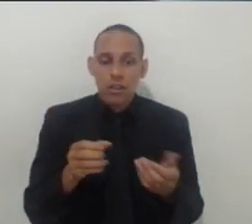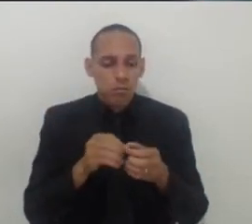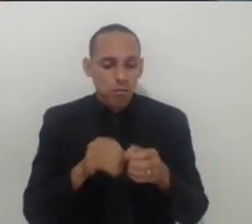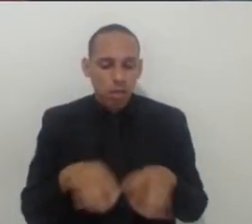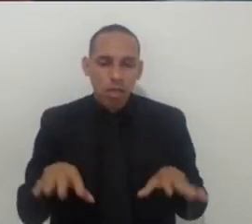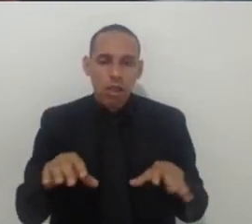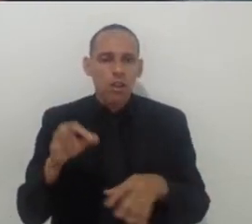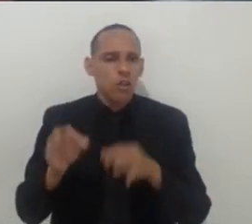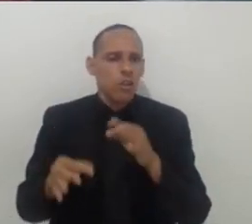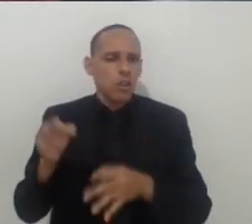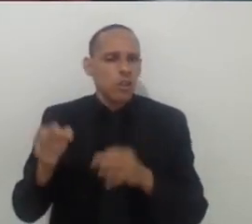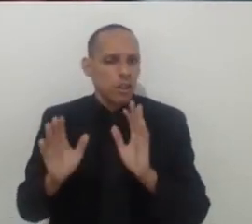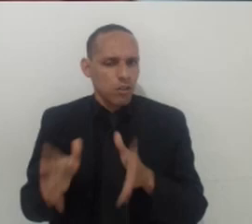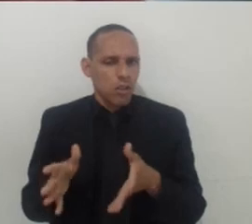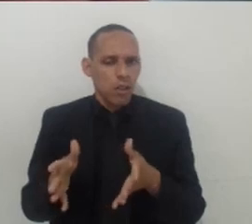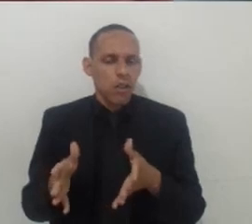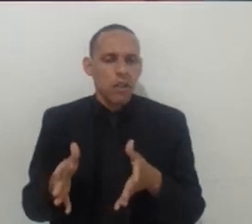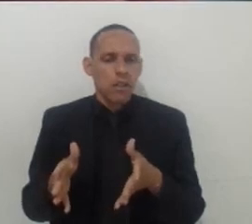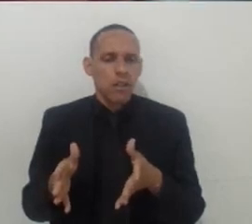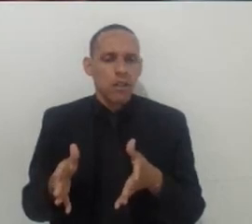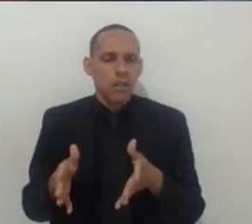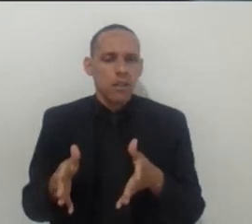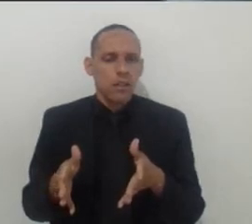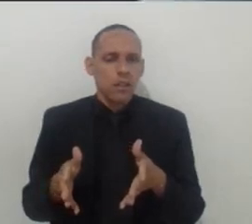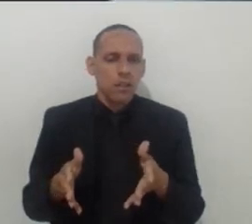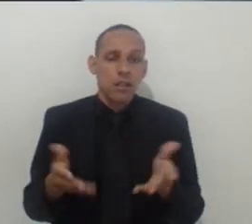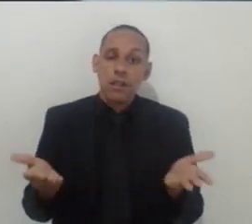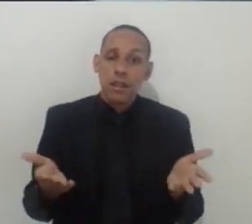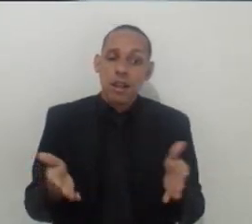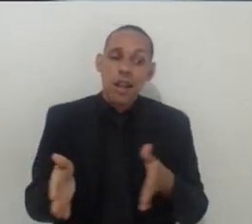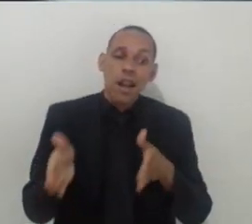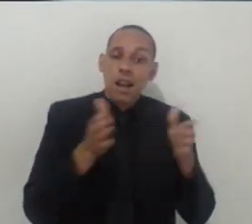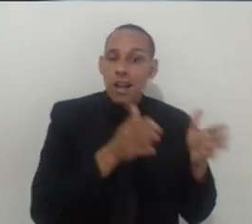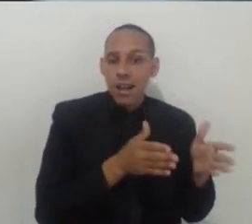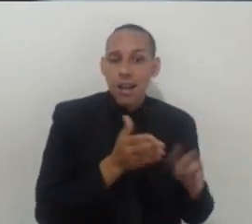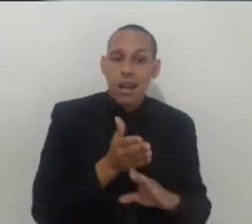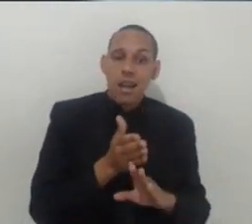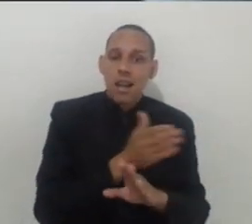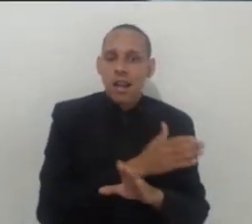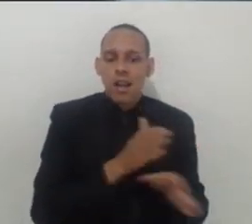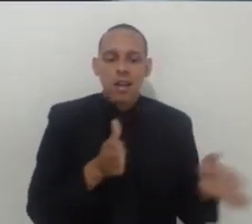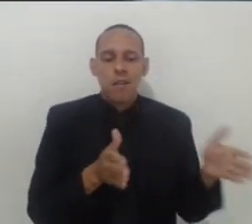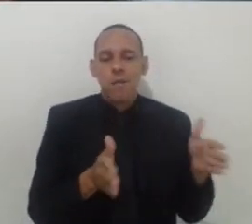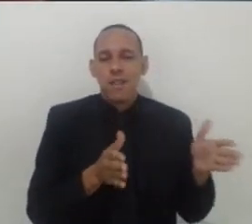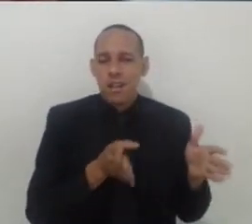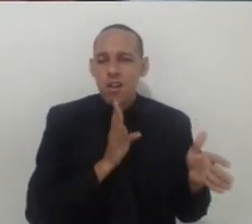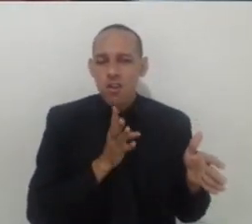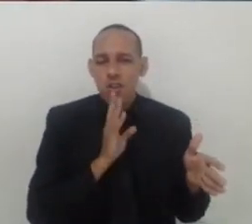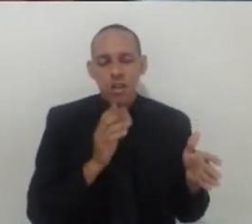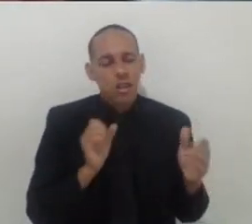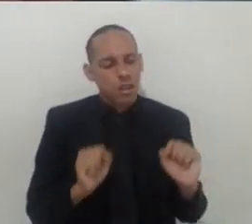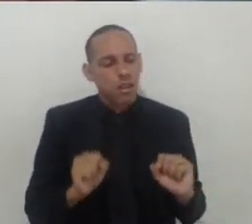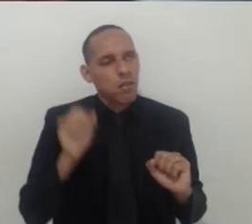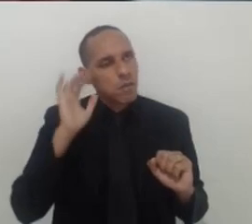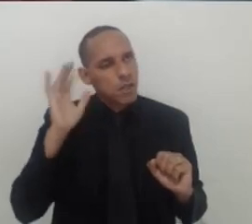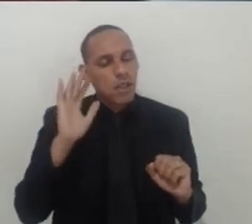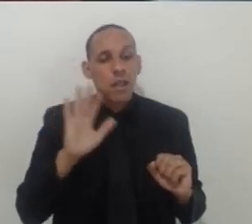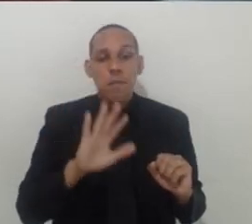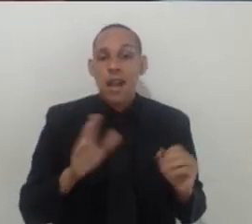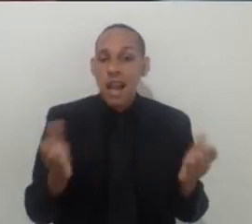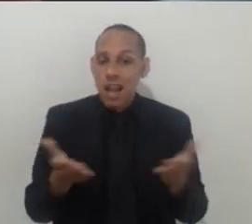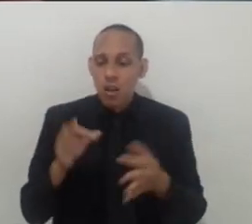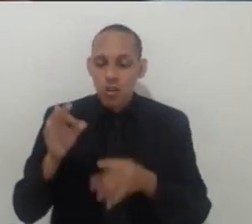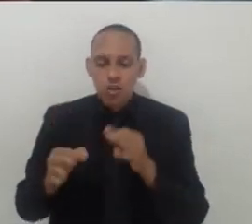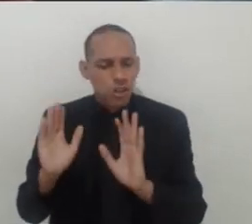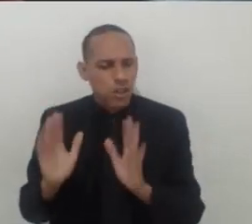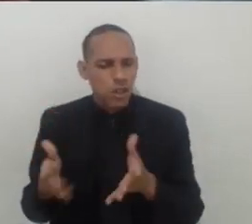estou aqui a afirmar, na fase de conhecimento, eu poderia considerar isso aí, mas não para desconstituir uma coisa julgada em